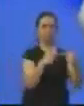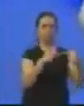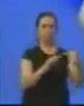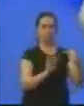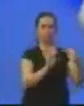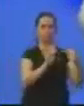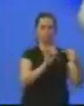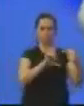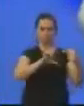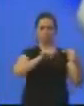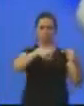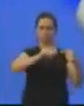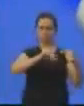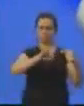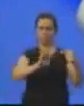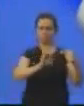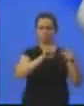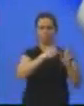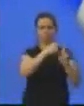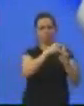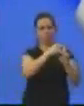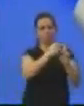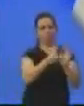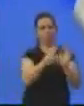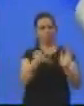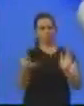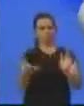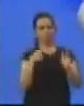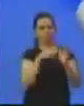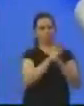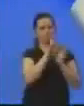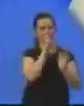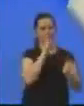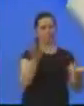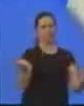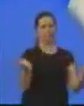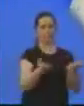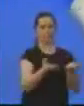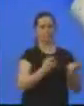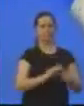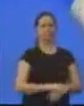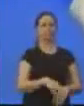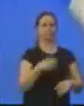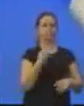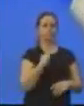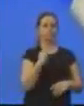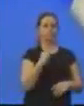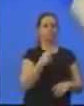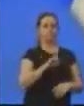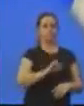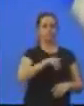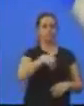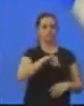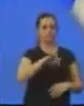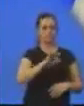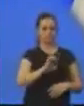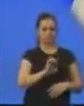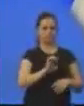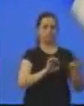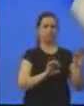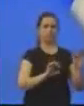é mais infinito. Vamos agora a uma interatividade. O valor do limite da